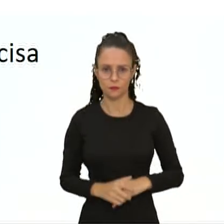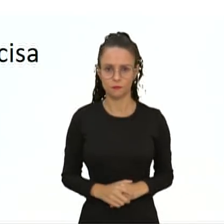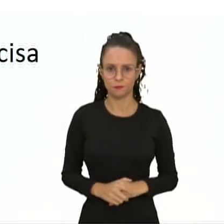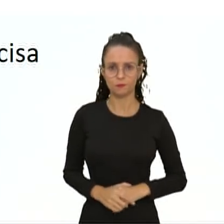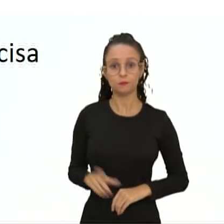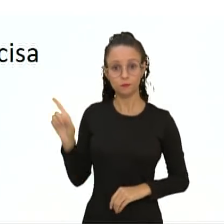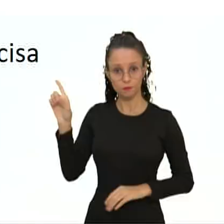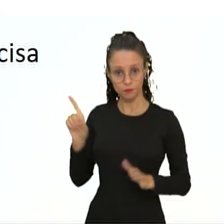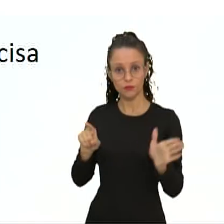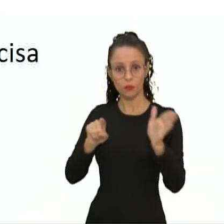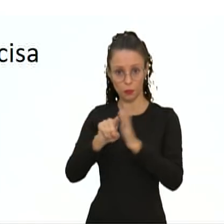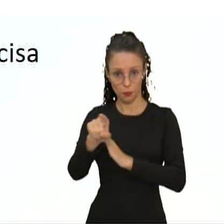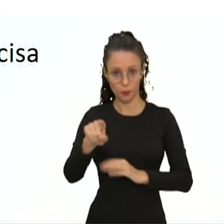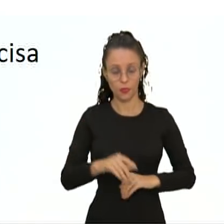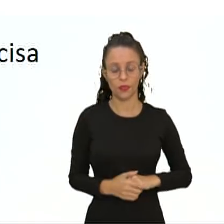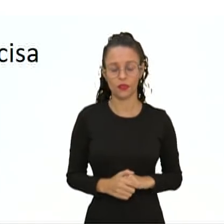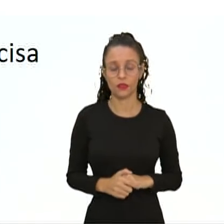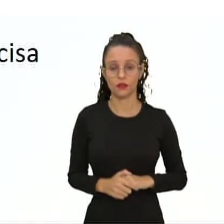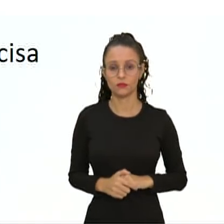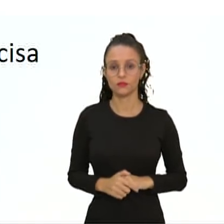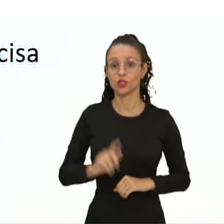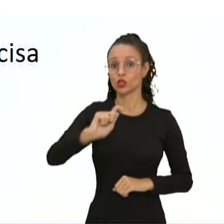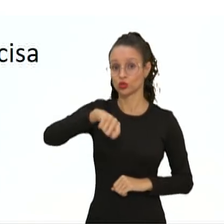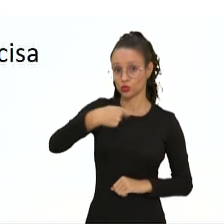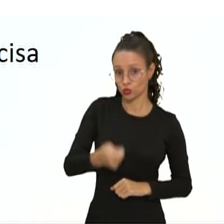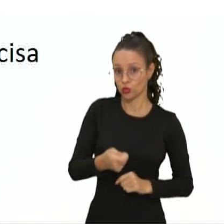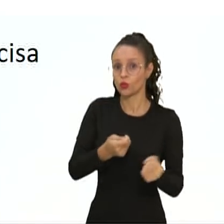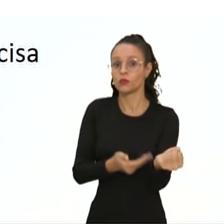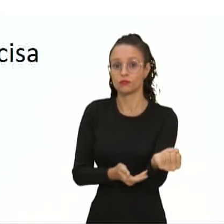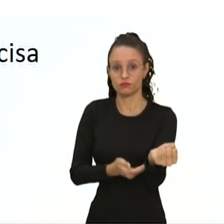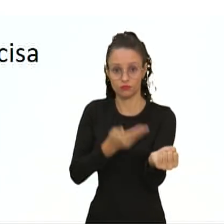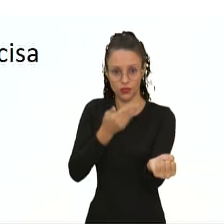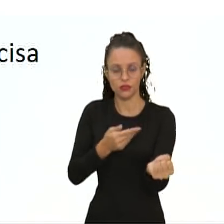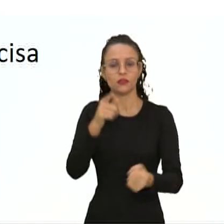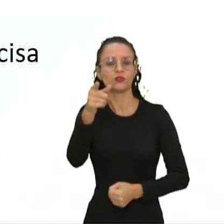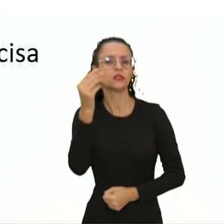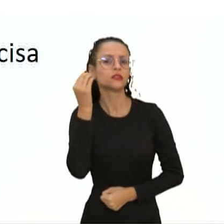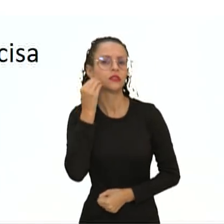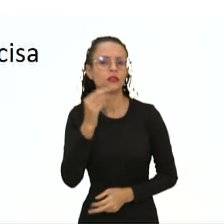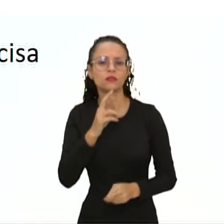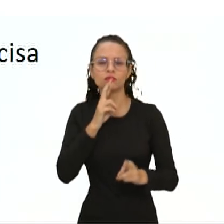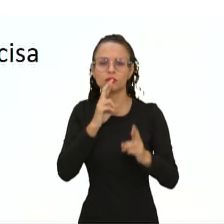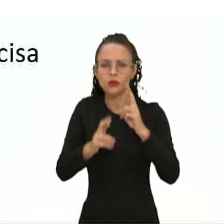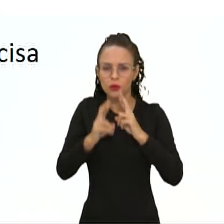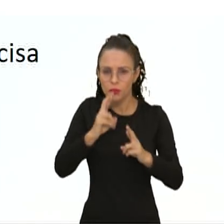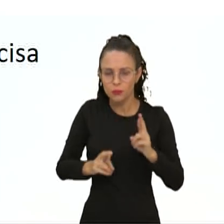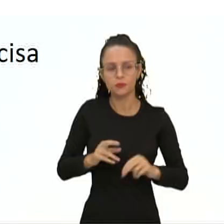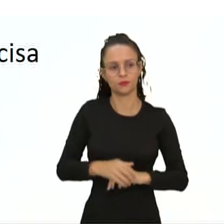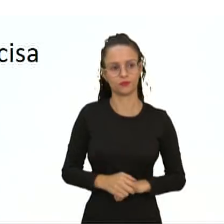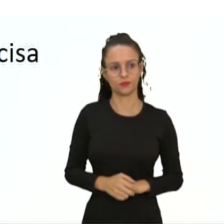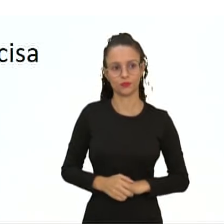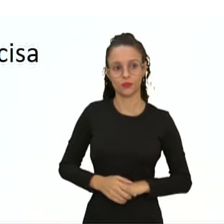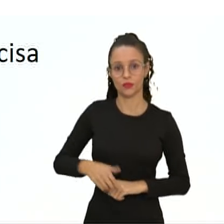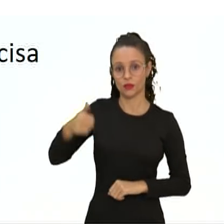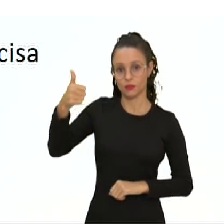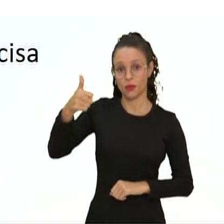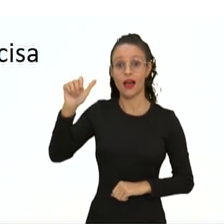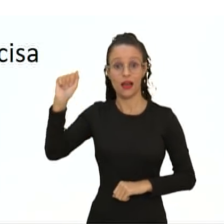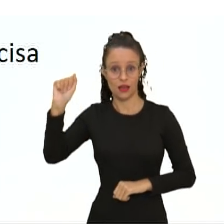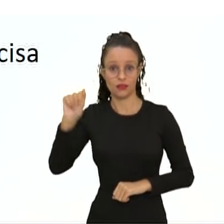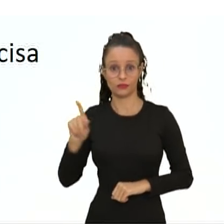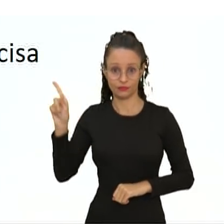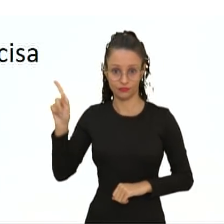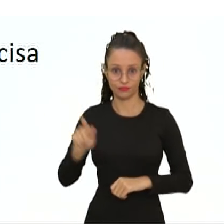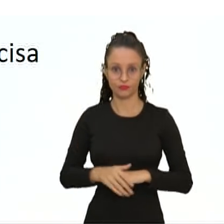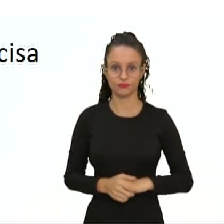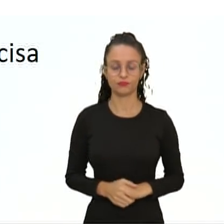uma questão aqui para você. Sobre a hipertensão, tente responder. A primeira questão, a letra A, diz o